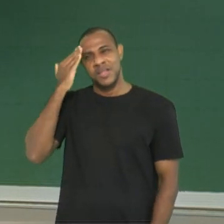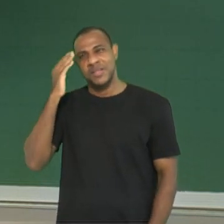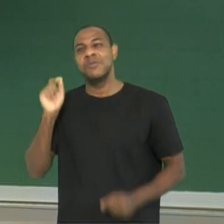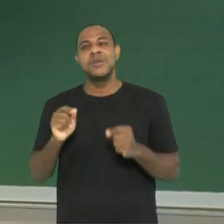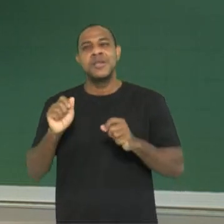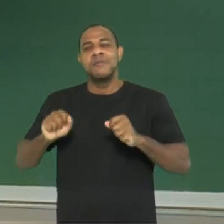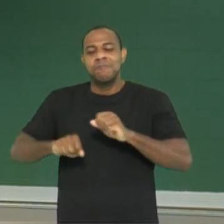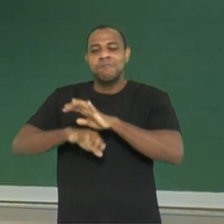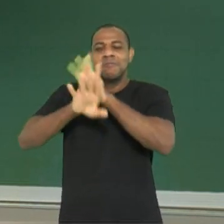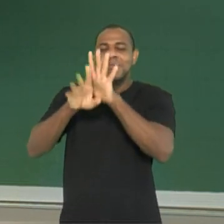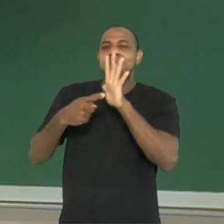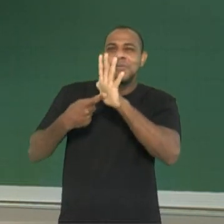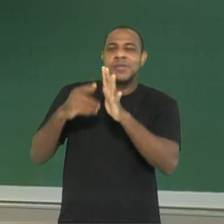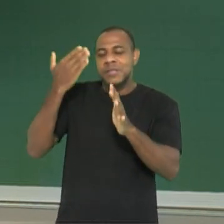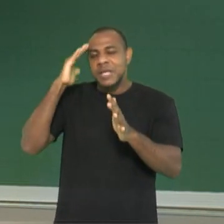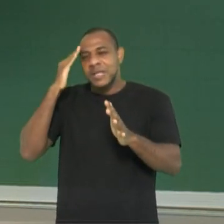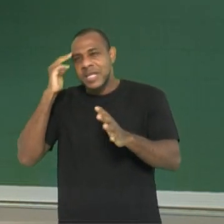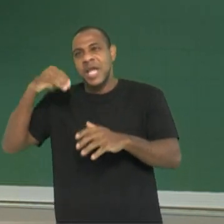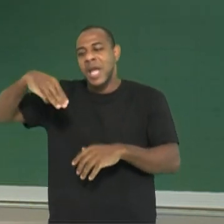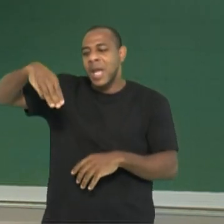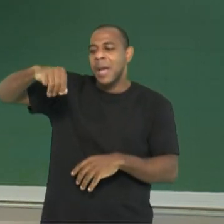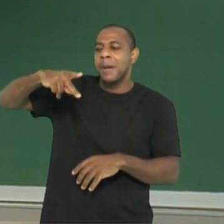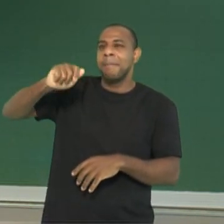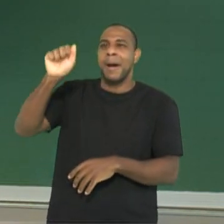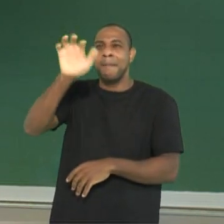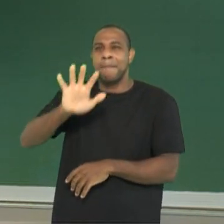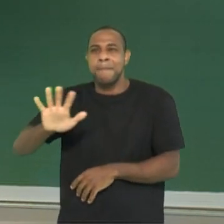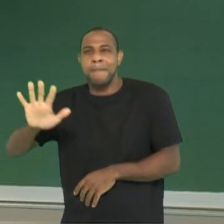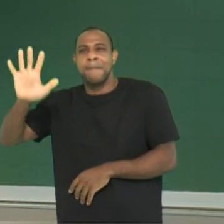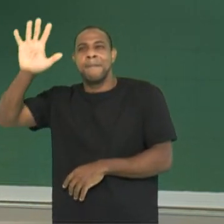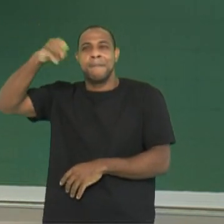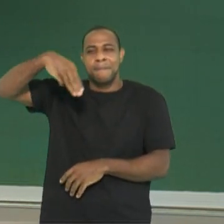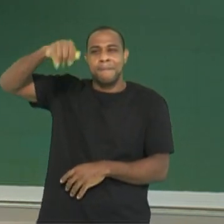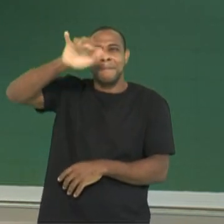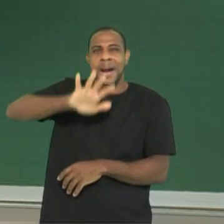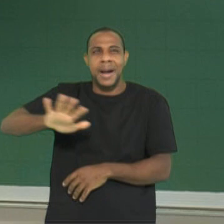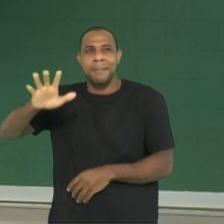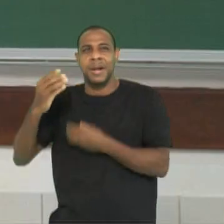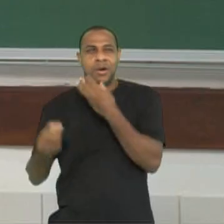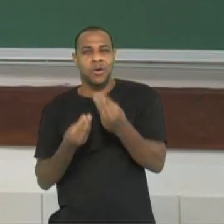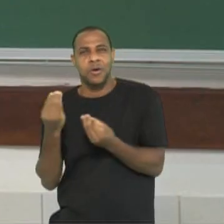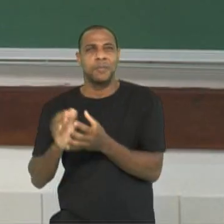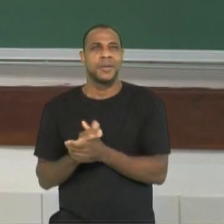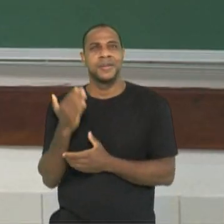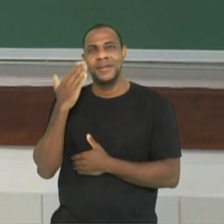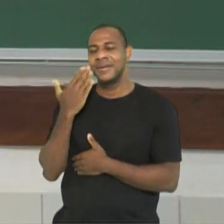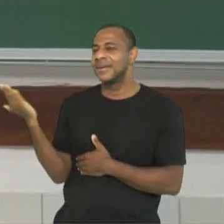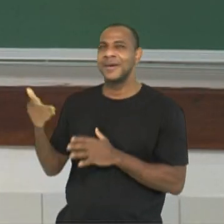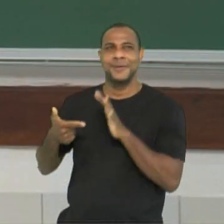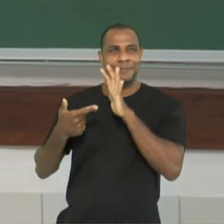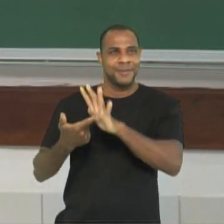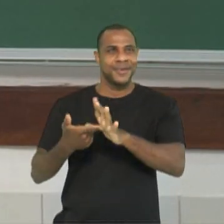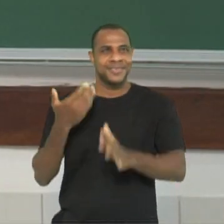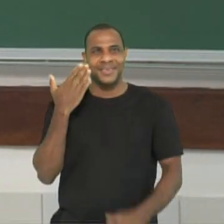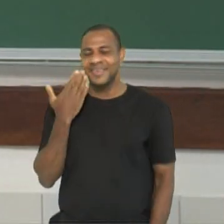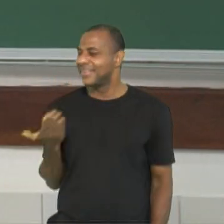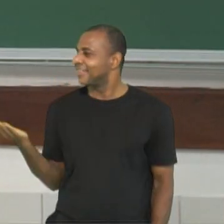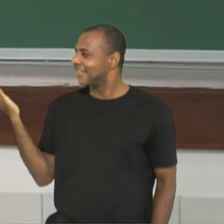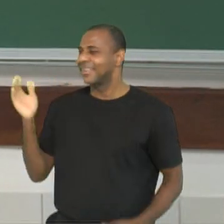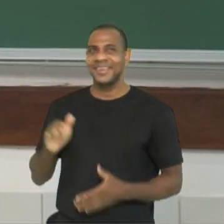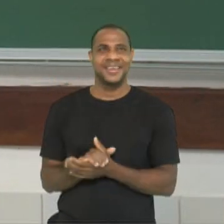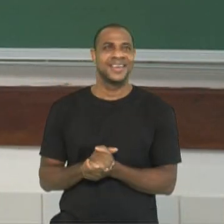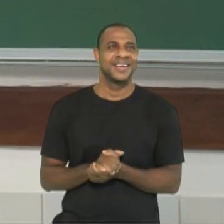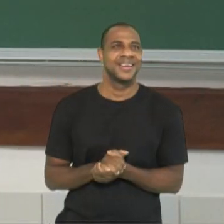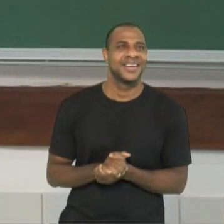mapas, compreender essa ciência que é responsável pela construção dos mapas? Aqui eu já trago para você na tela, olha ali,